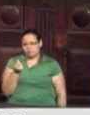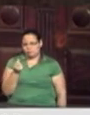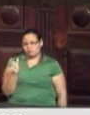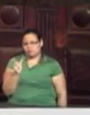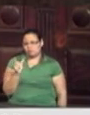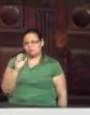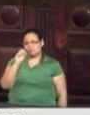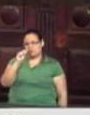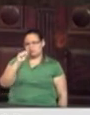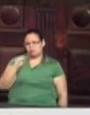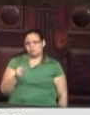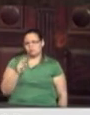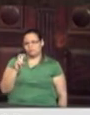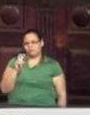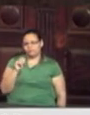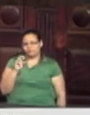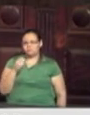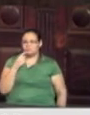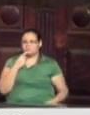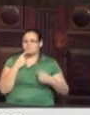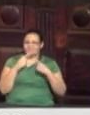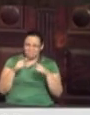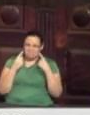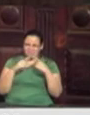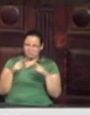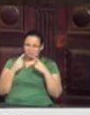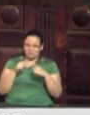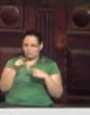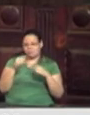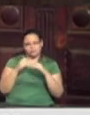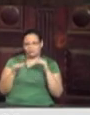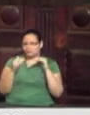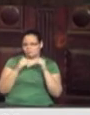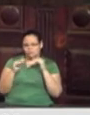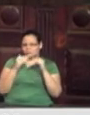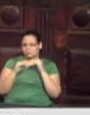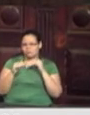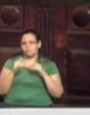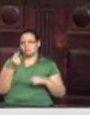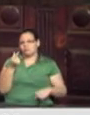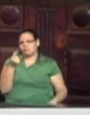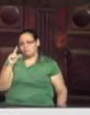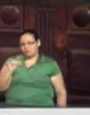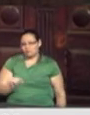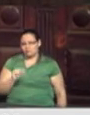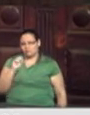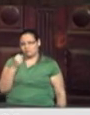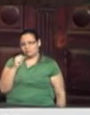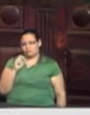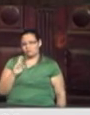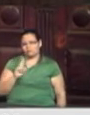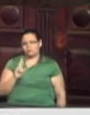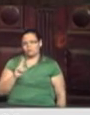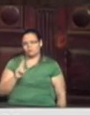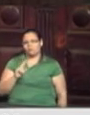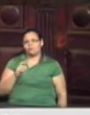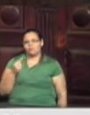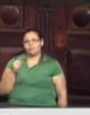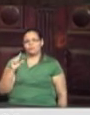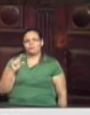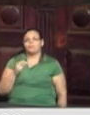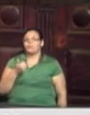8,50. Depois da gente espernear, mesmo não concordando, baixaram para 8, a vigia a partir de